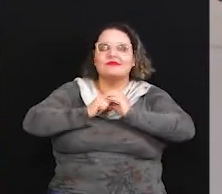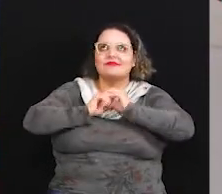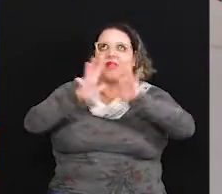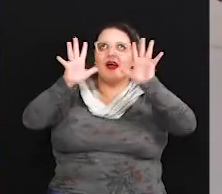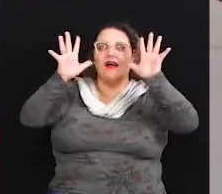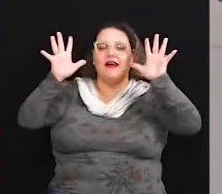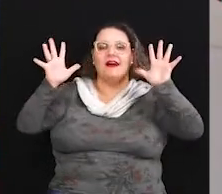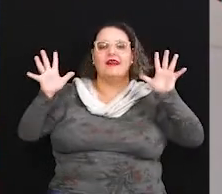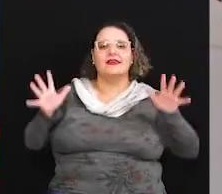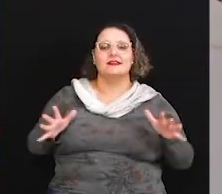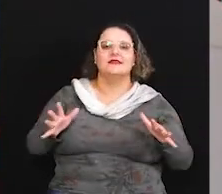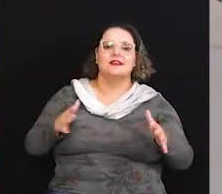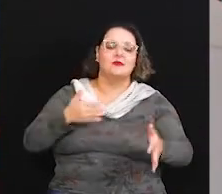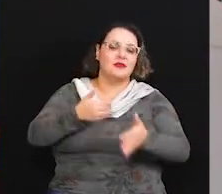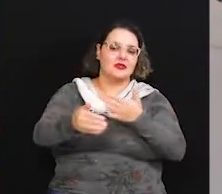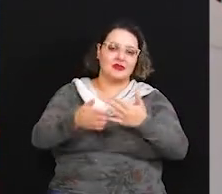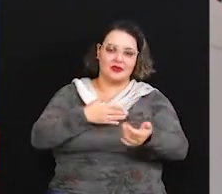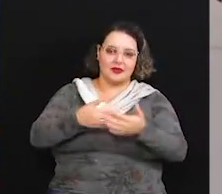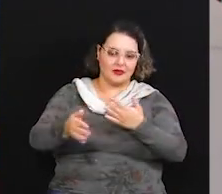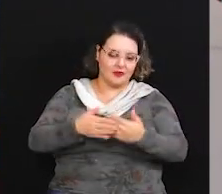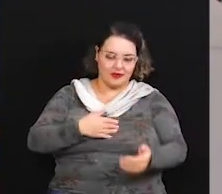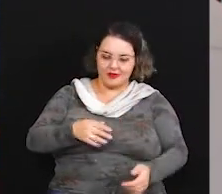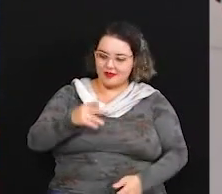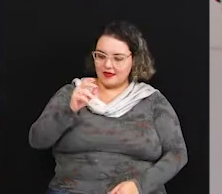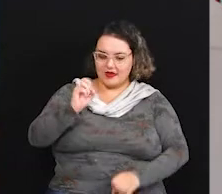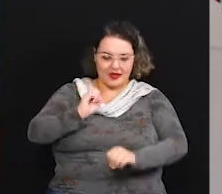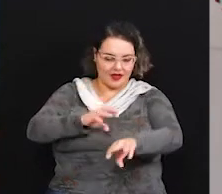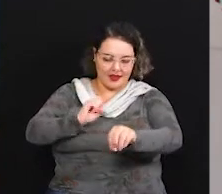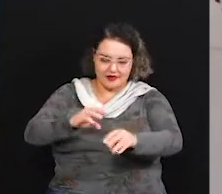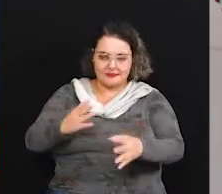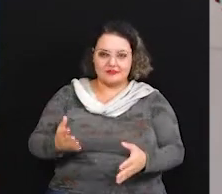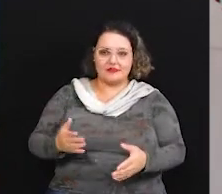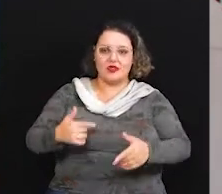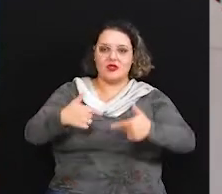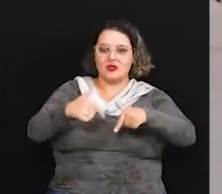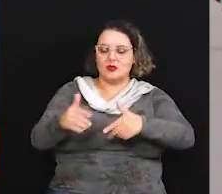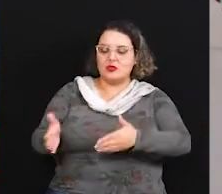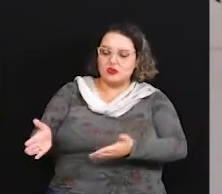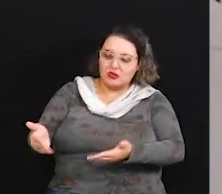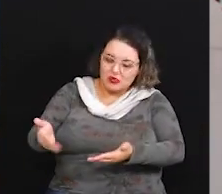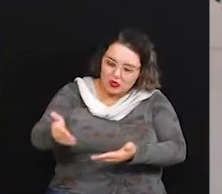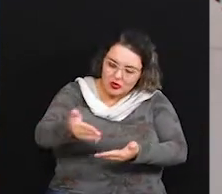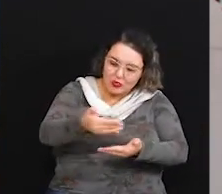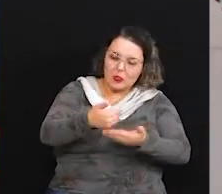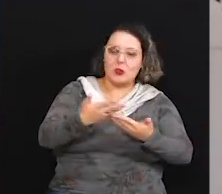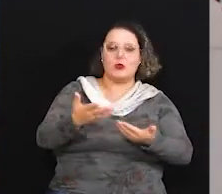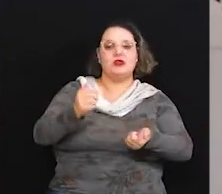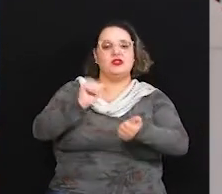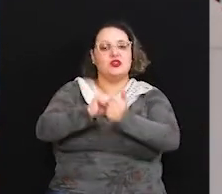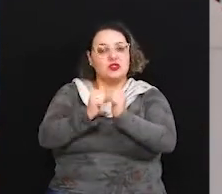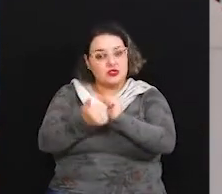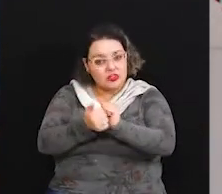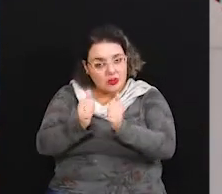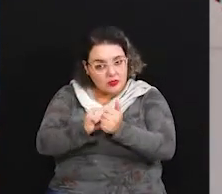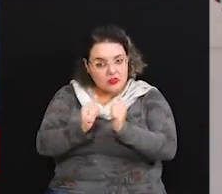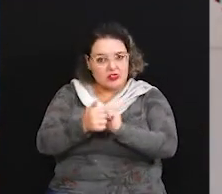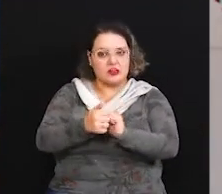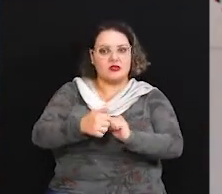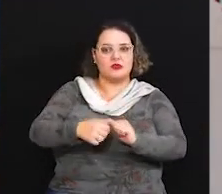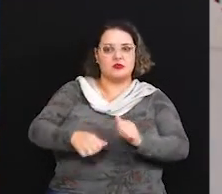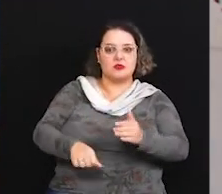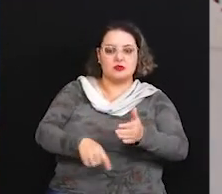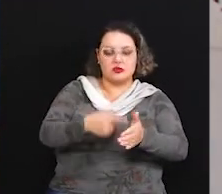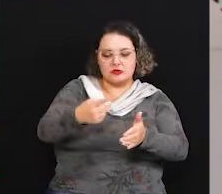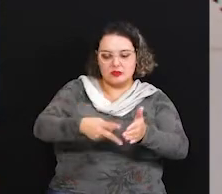qualquer educador quando inicia o ano, que a gente faz todo um trabalho de acolhimento, de adaptação para